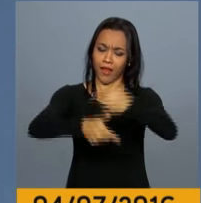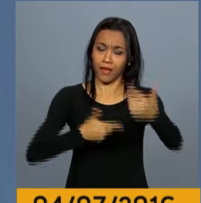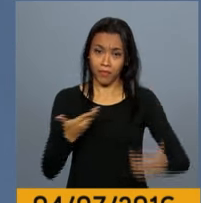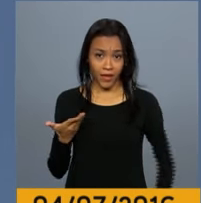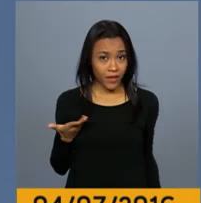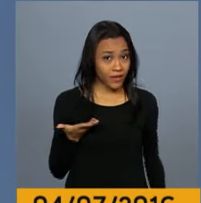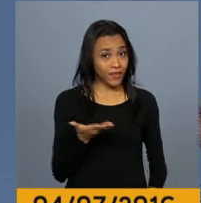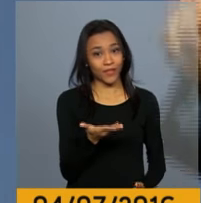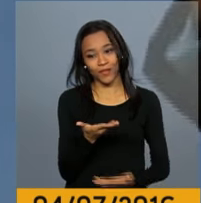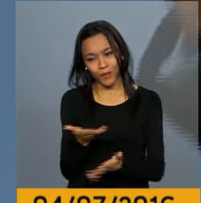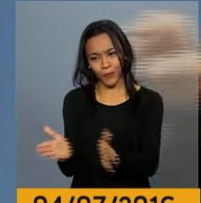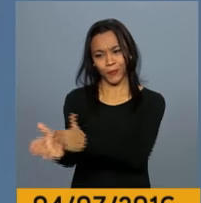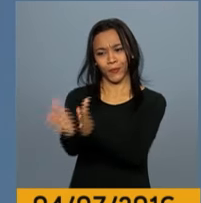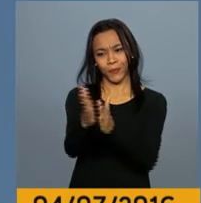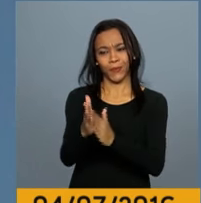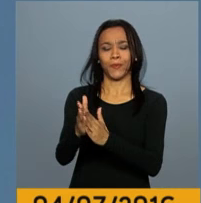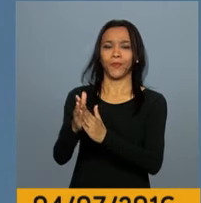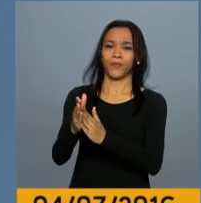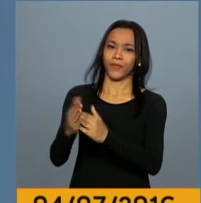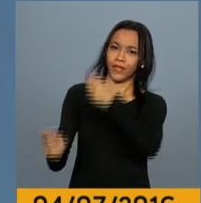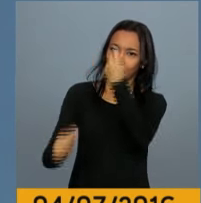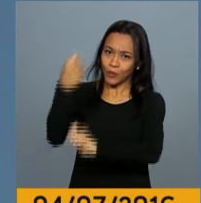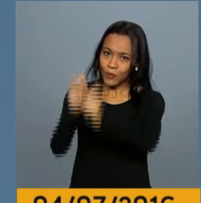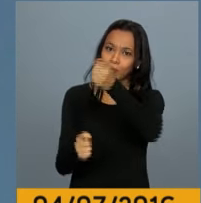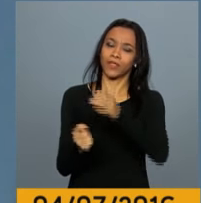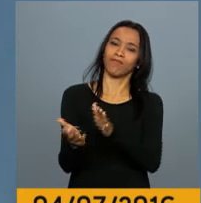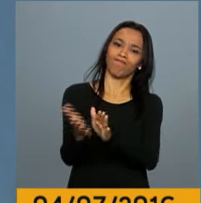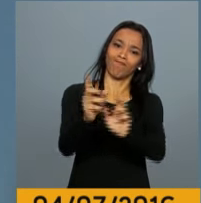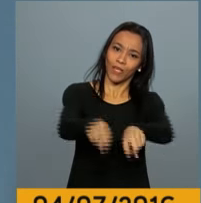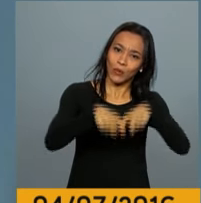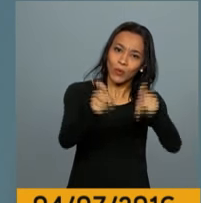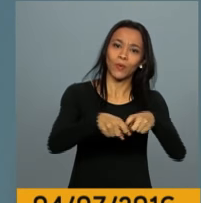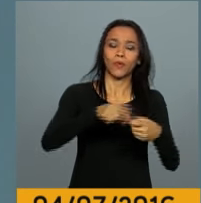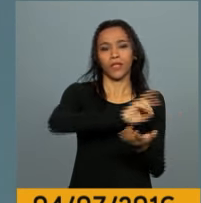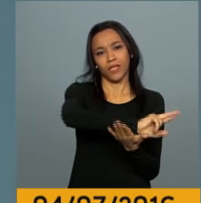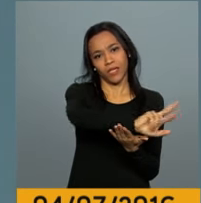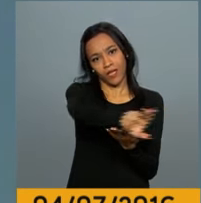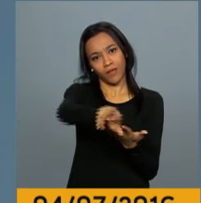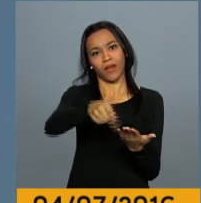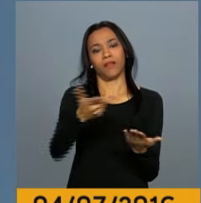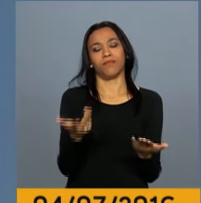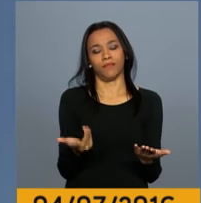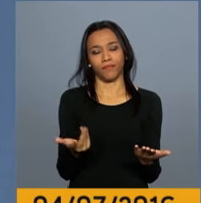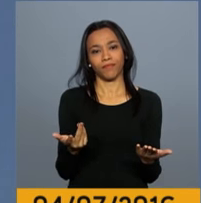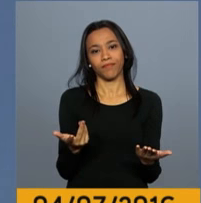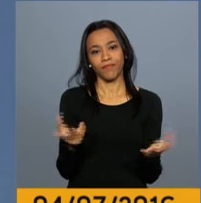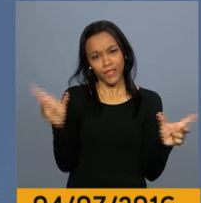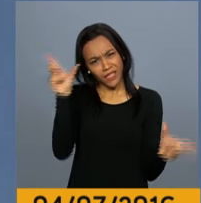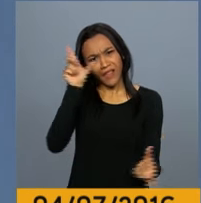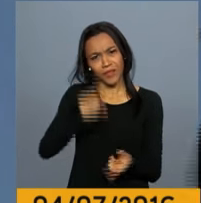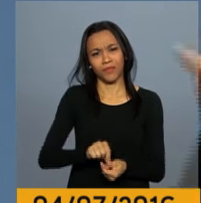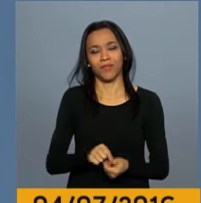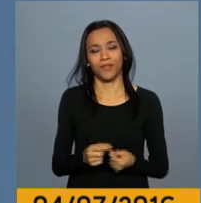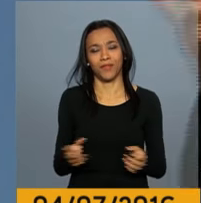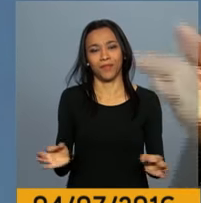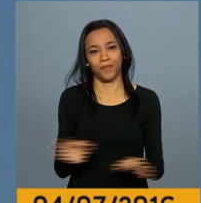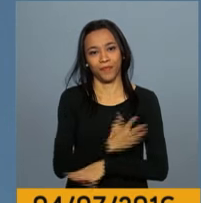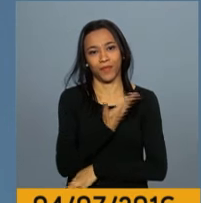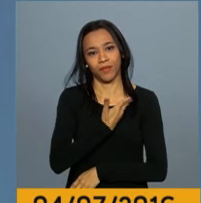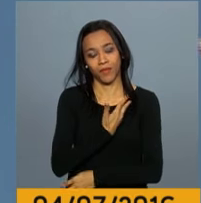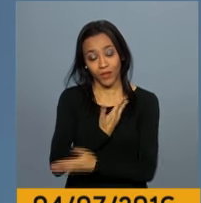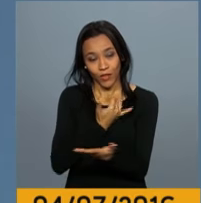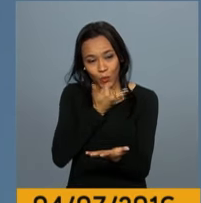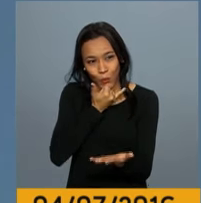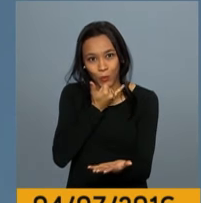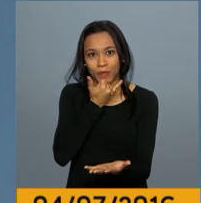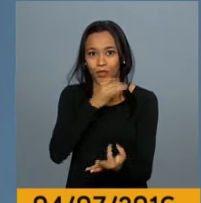que prestigiar a indústria, a agricultura, o setor de serviços. Em síntese, meus amigos, eu peço desculpas,